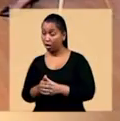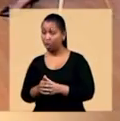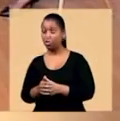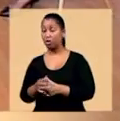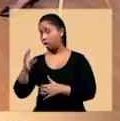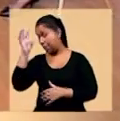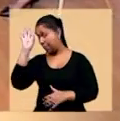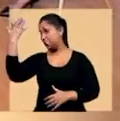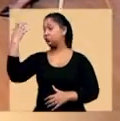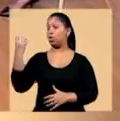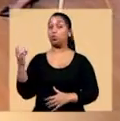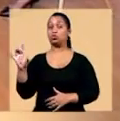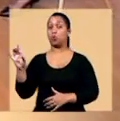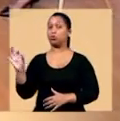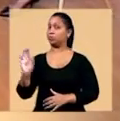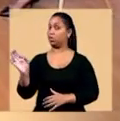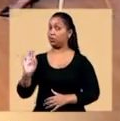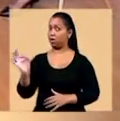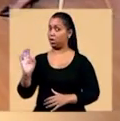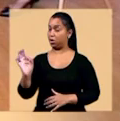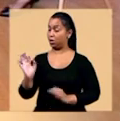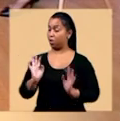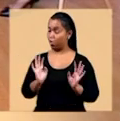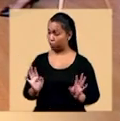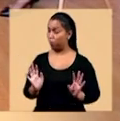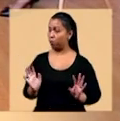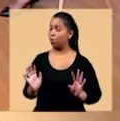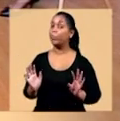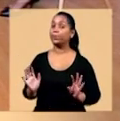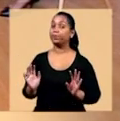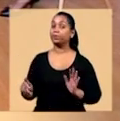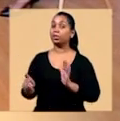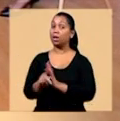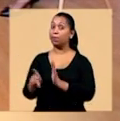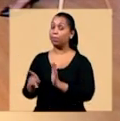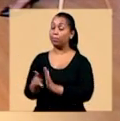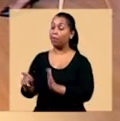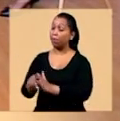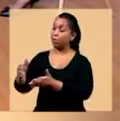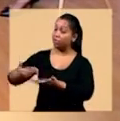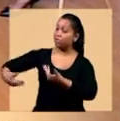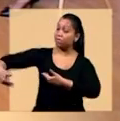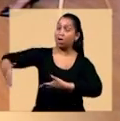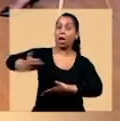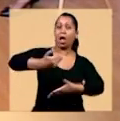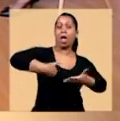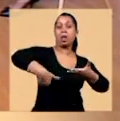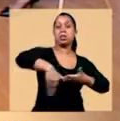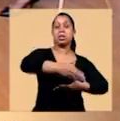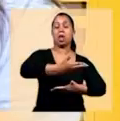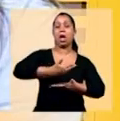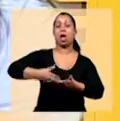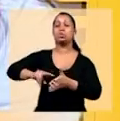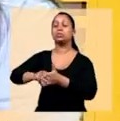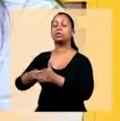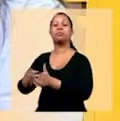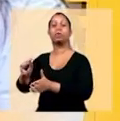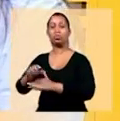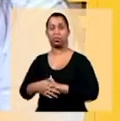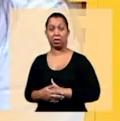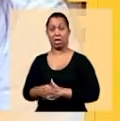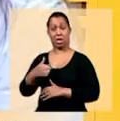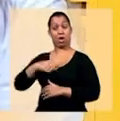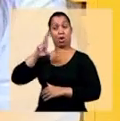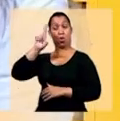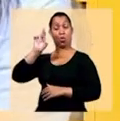tomar nenhuma decisão, não é, sozinha. É aquilo que eu falei, é caráter multivariado. O que significa isso dentro da